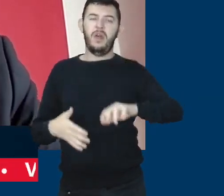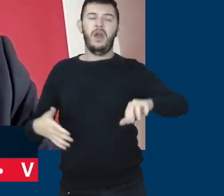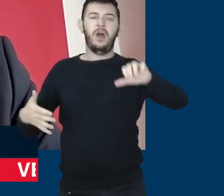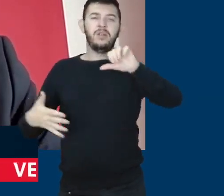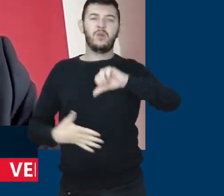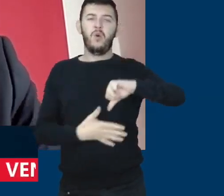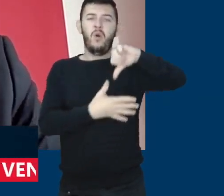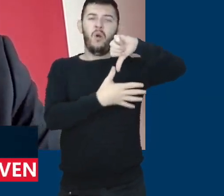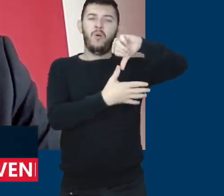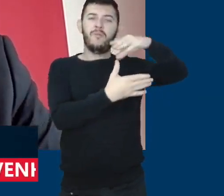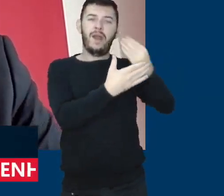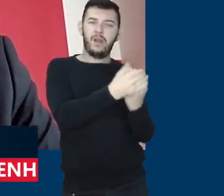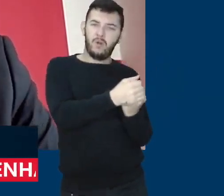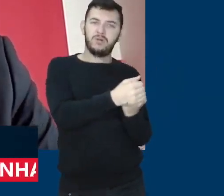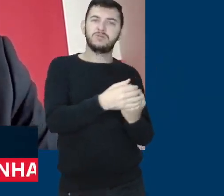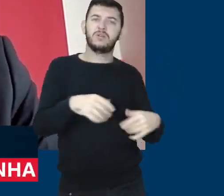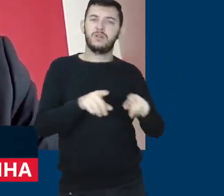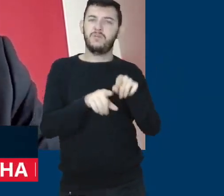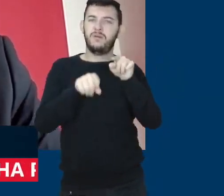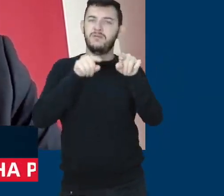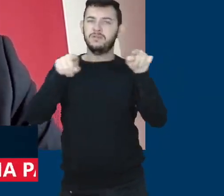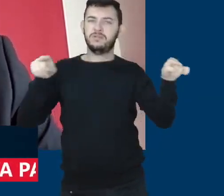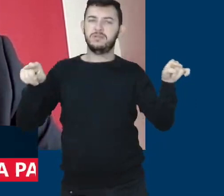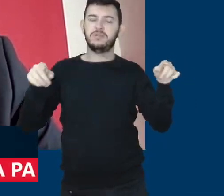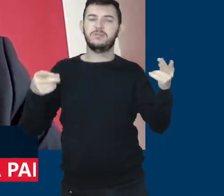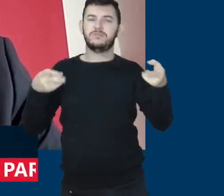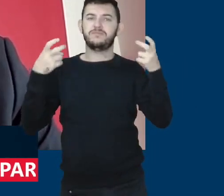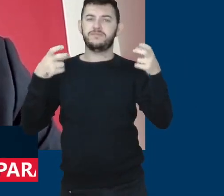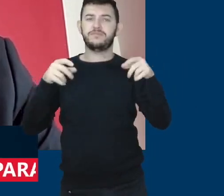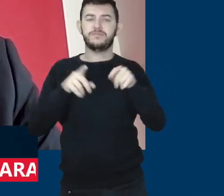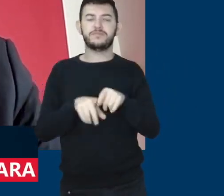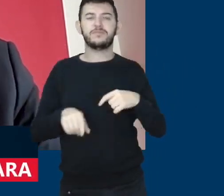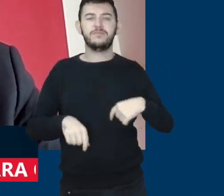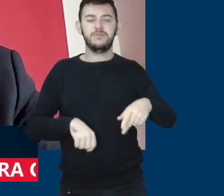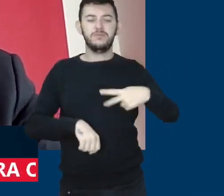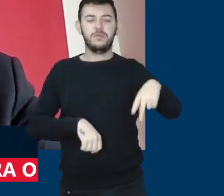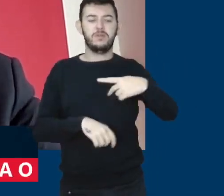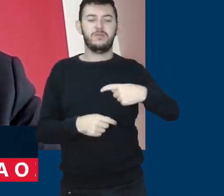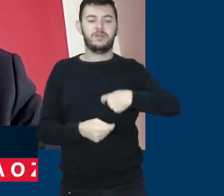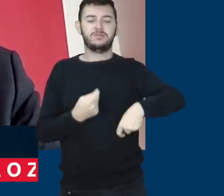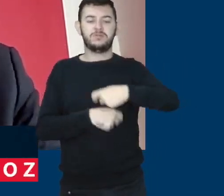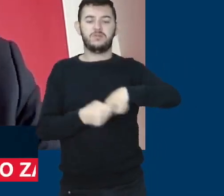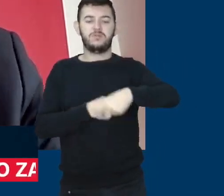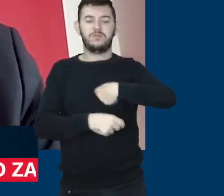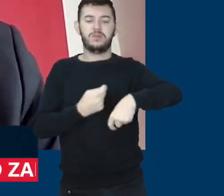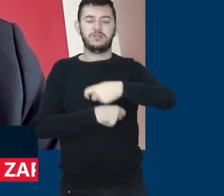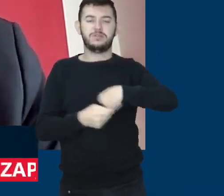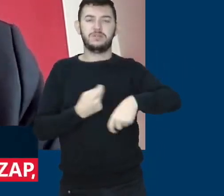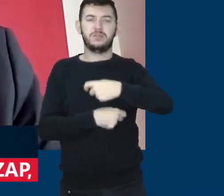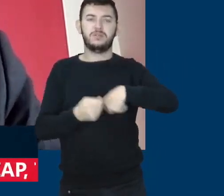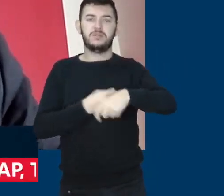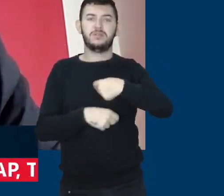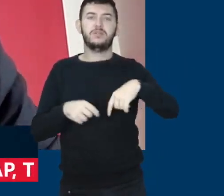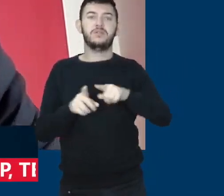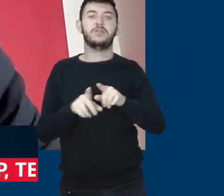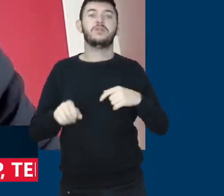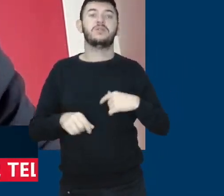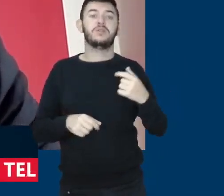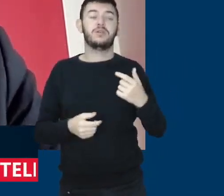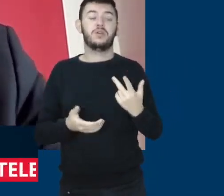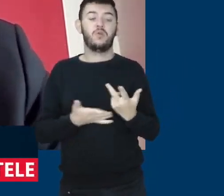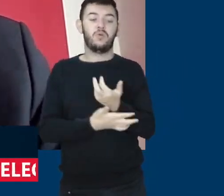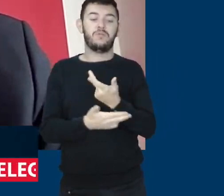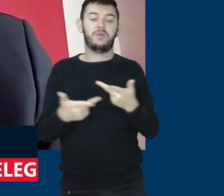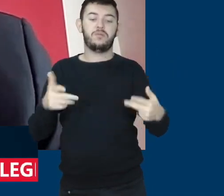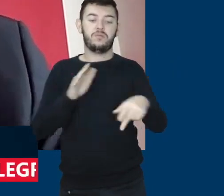o 3º país de parceiro comercial, é o 3º país que o Brasil mais exporta.